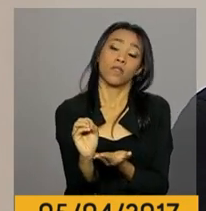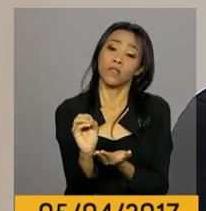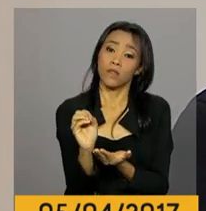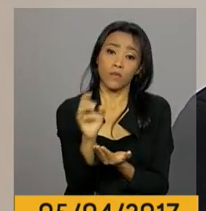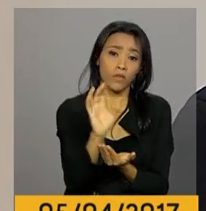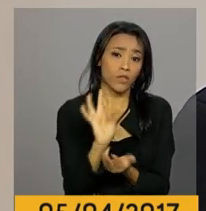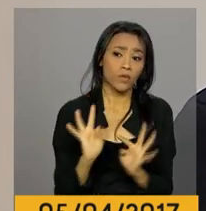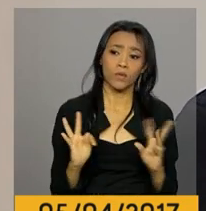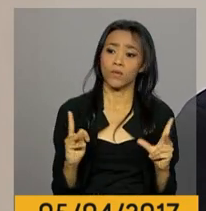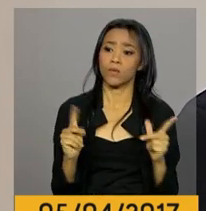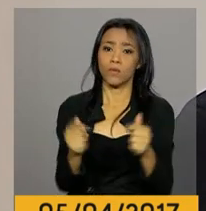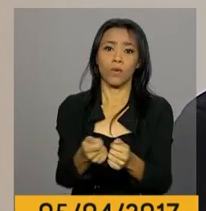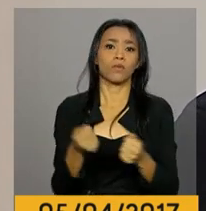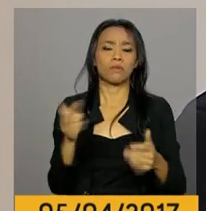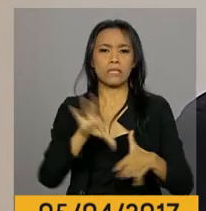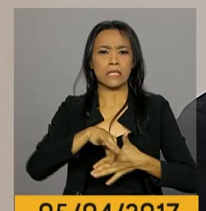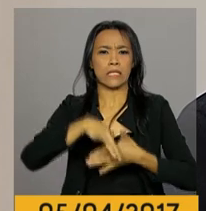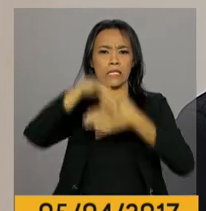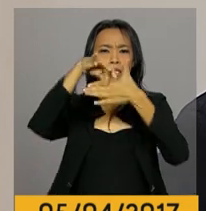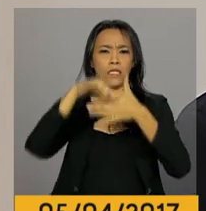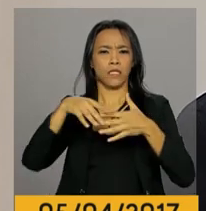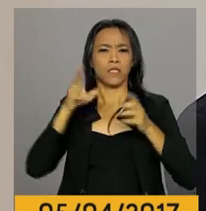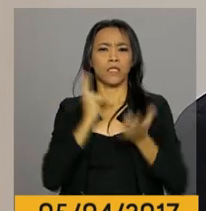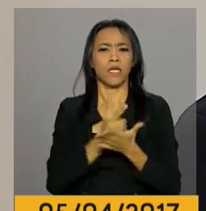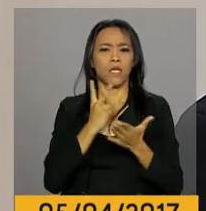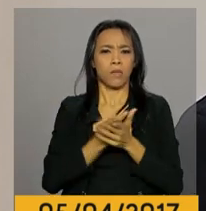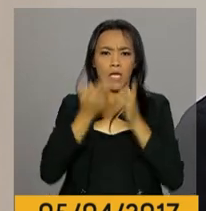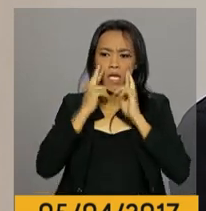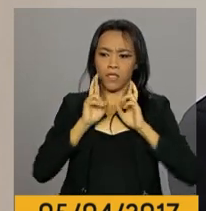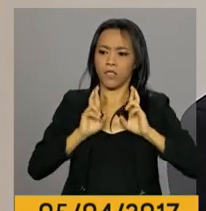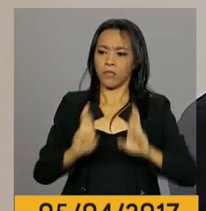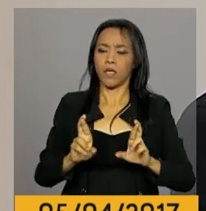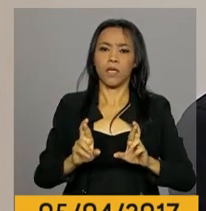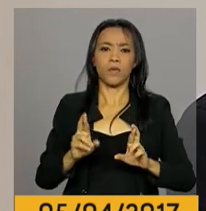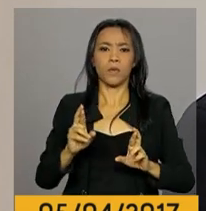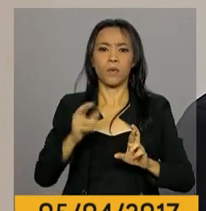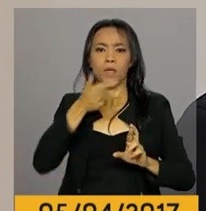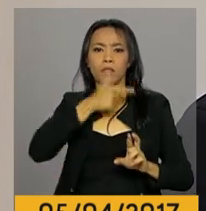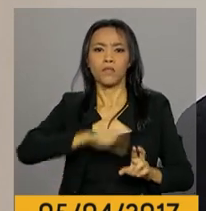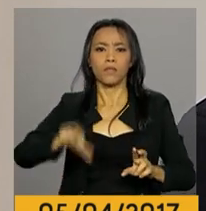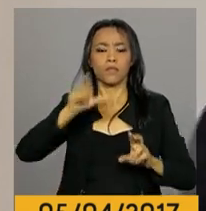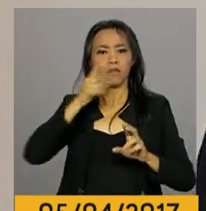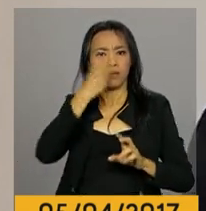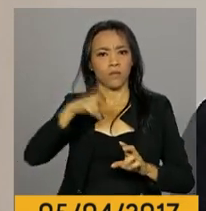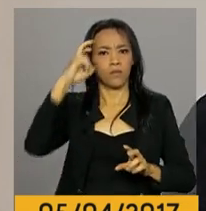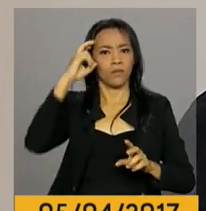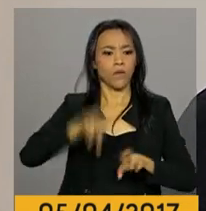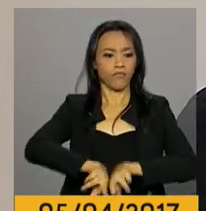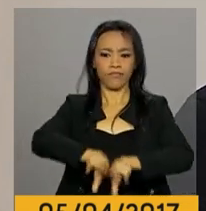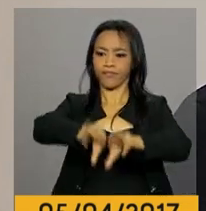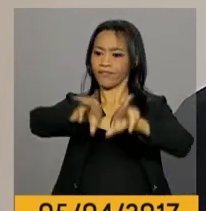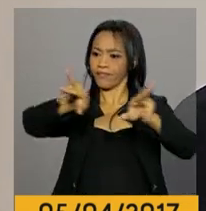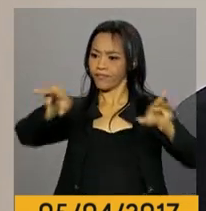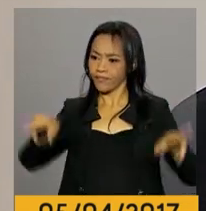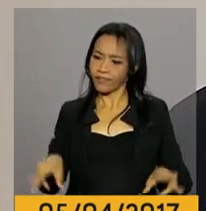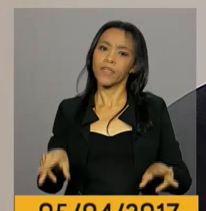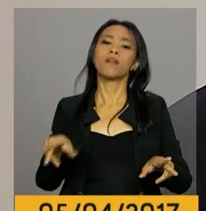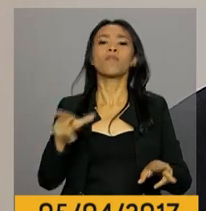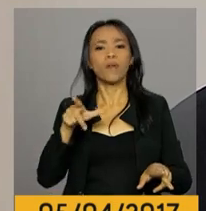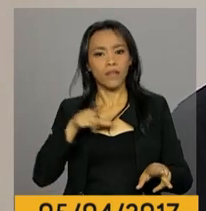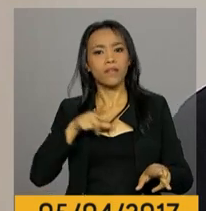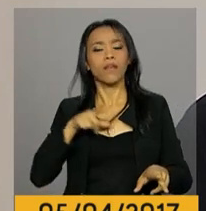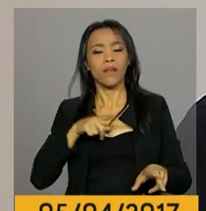líderes né Eh forjados no respeito à diversidade que hoje muitas vezes sofre uma ou outra